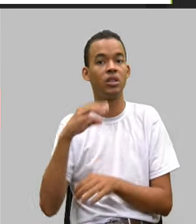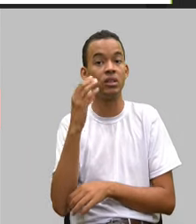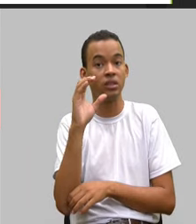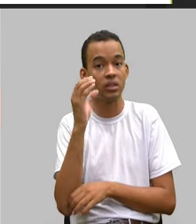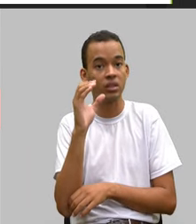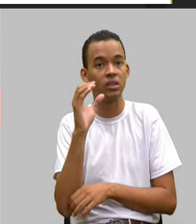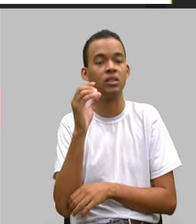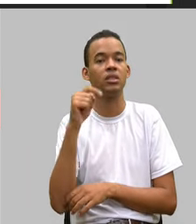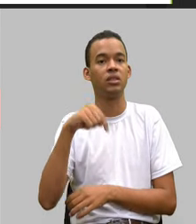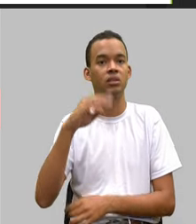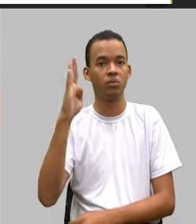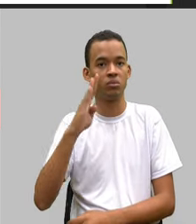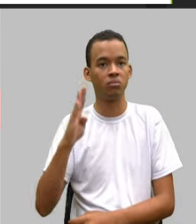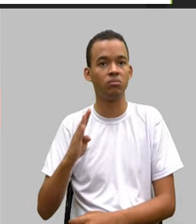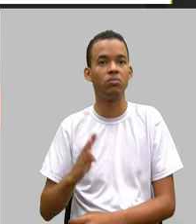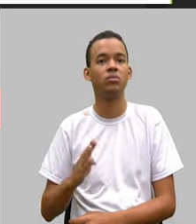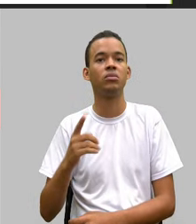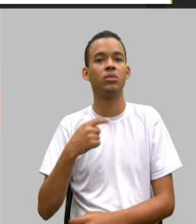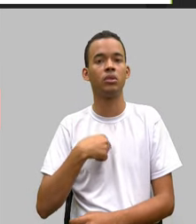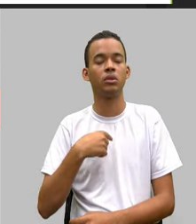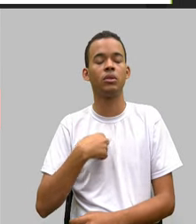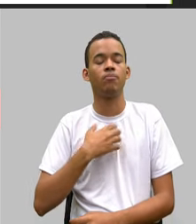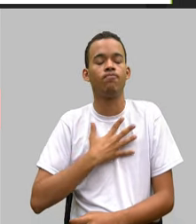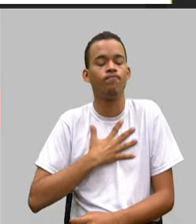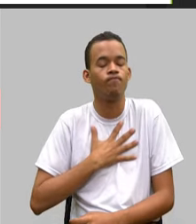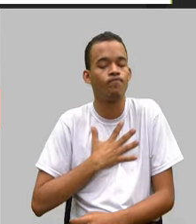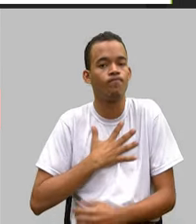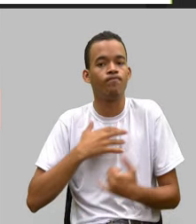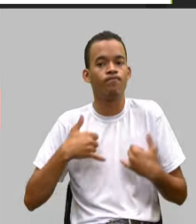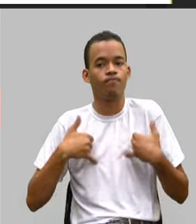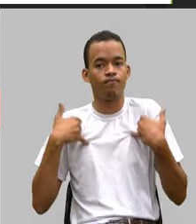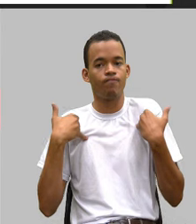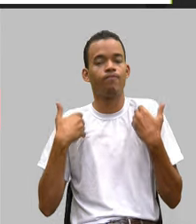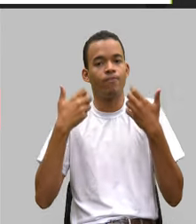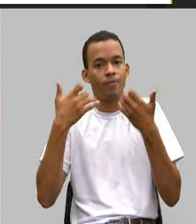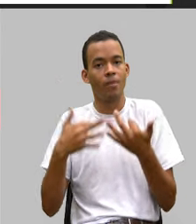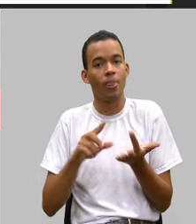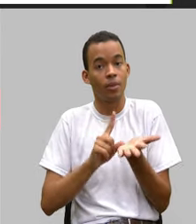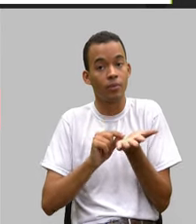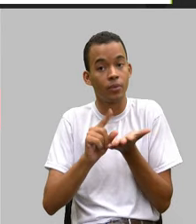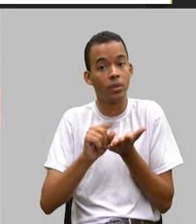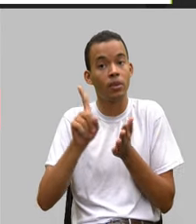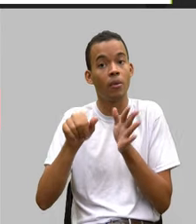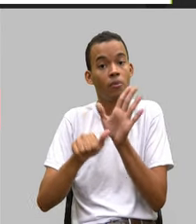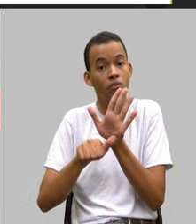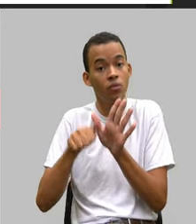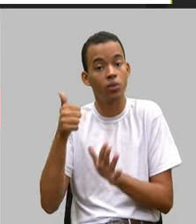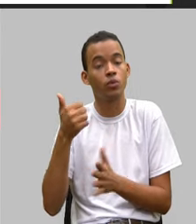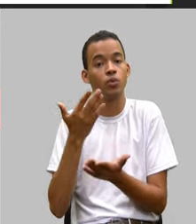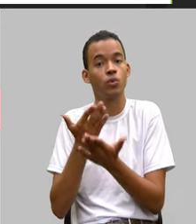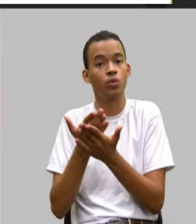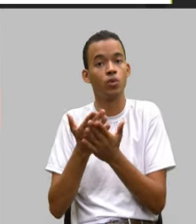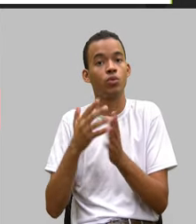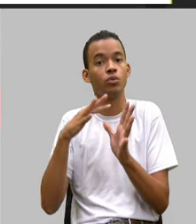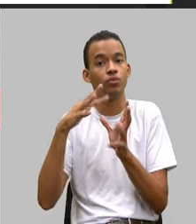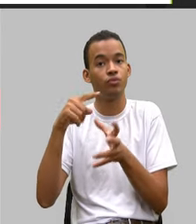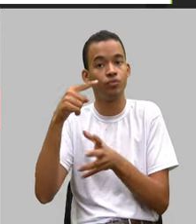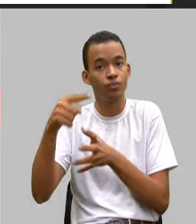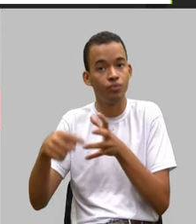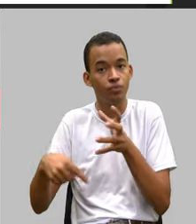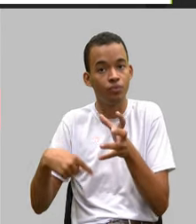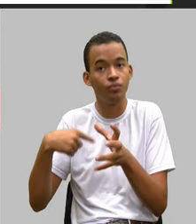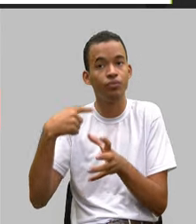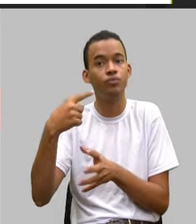tenho muito orgulho de falar sobre ele Esse é o primeiro estudo Mundial duplo cego prospectivo